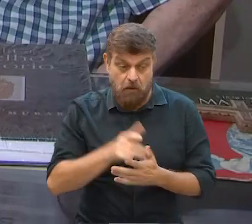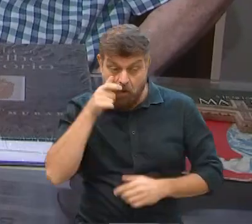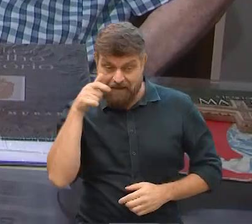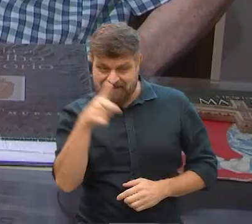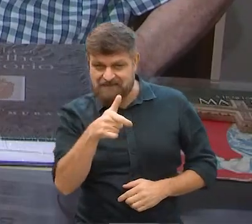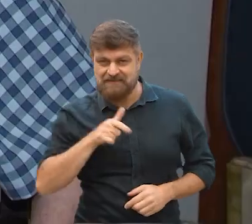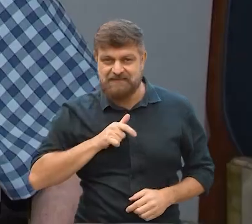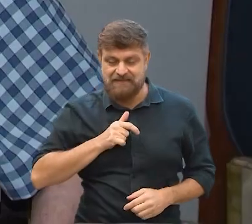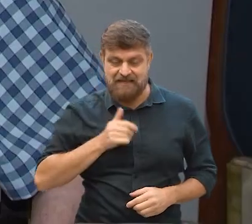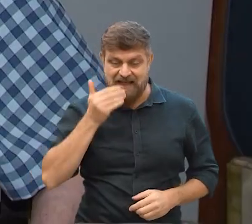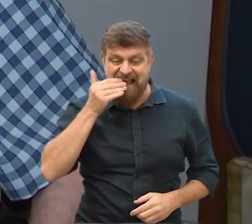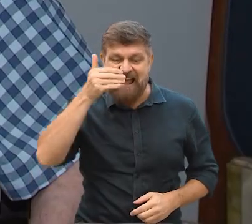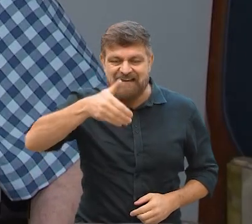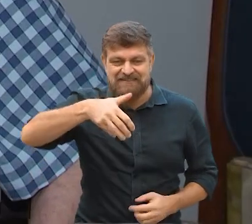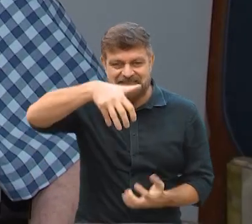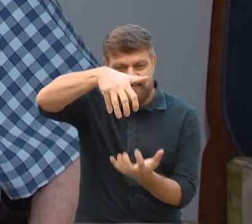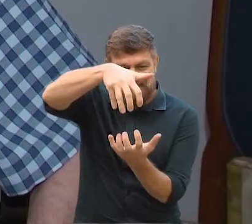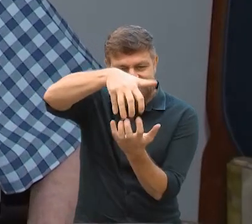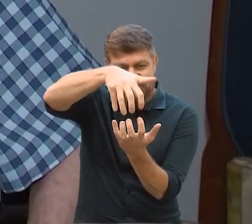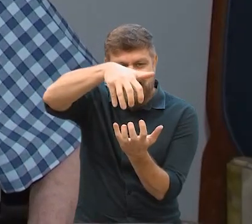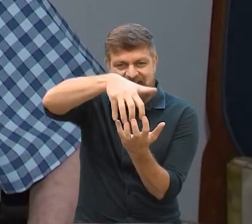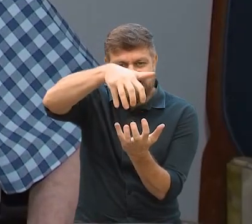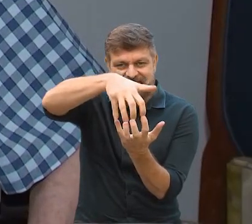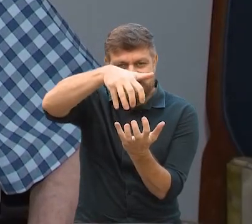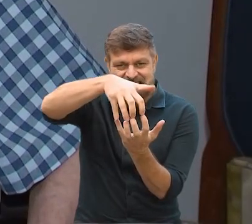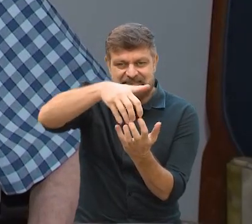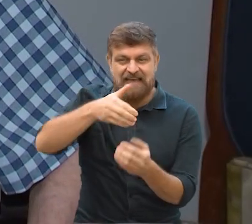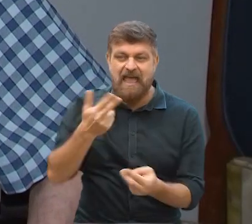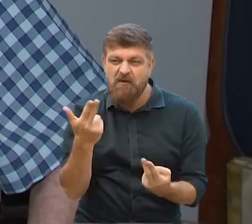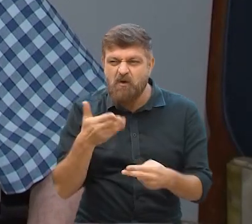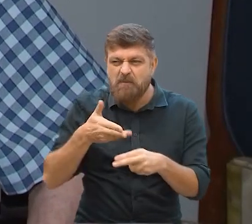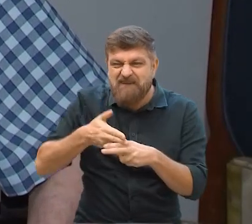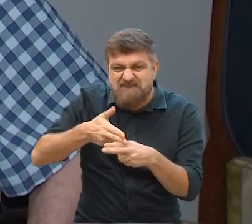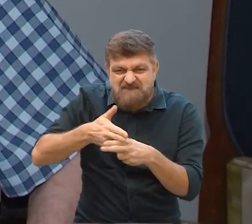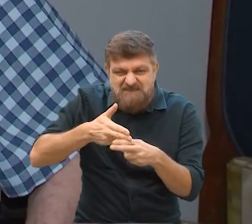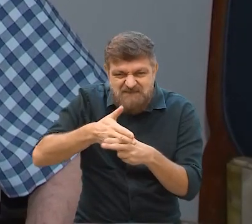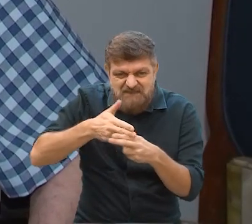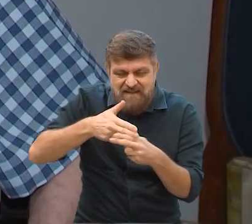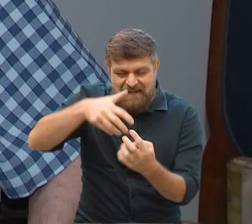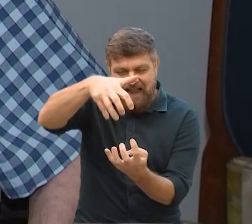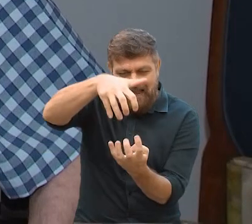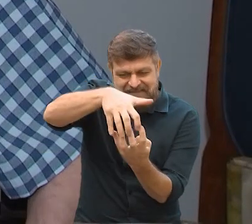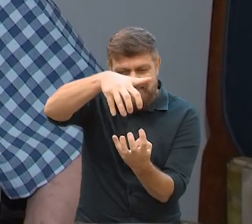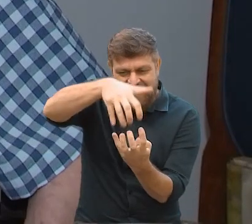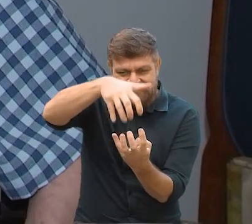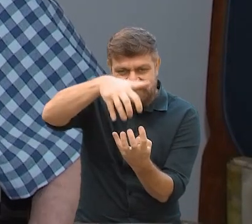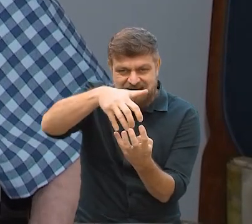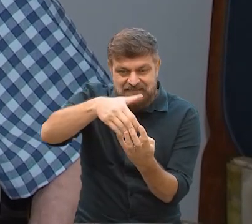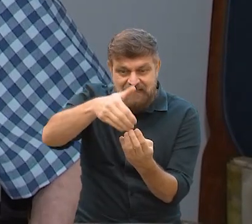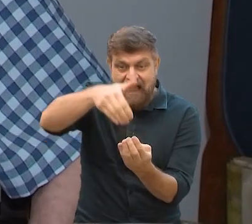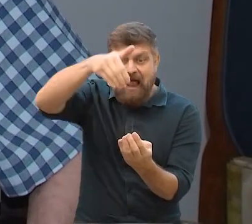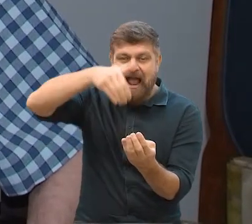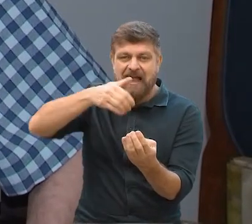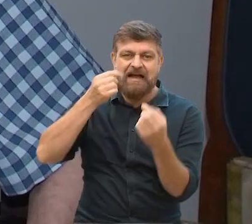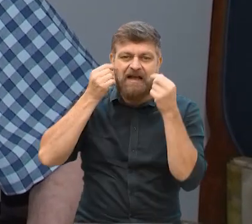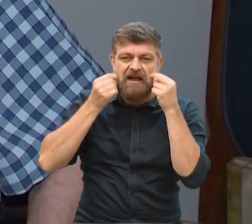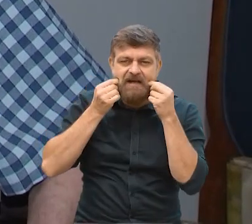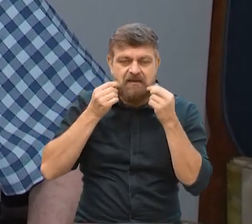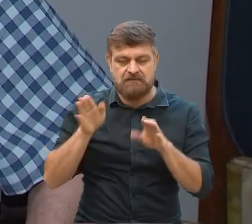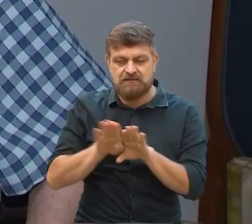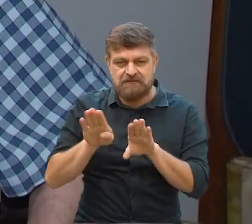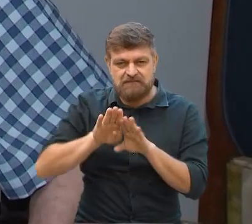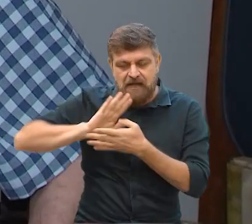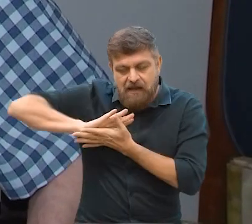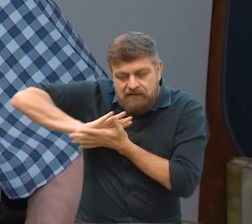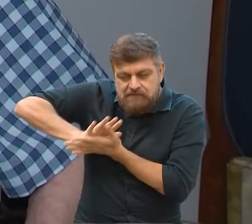Até é interessante que os dentes da frente, eles são mais cortantes, os incisivos, etc. E os vitrais